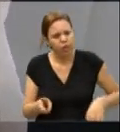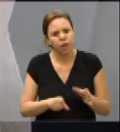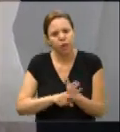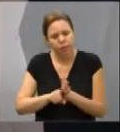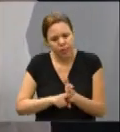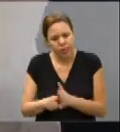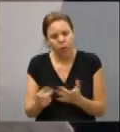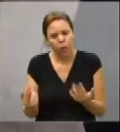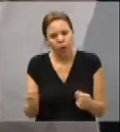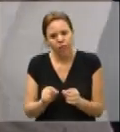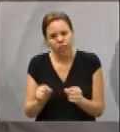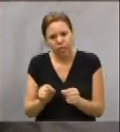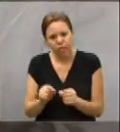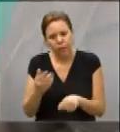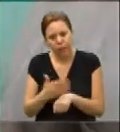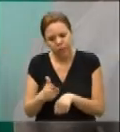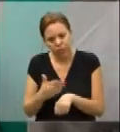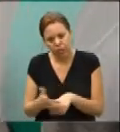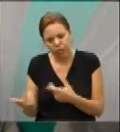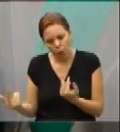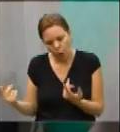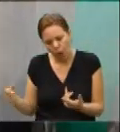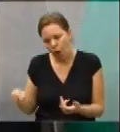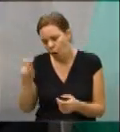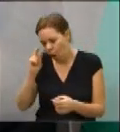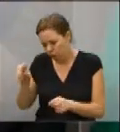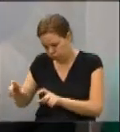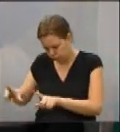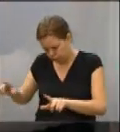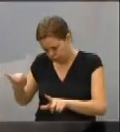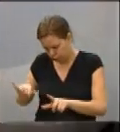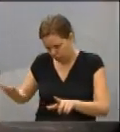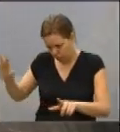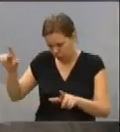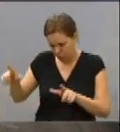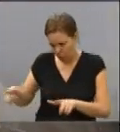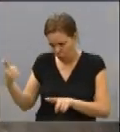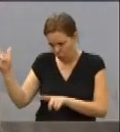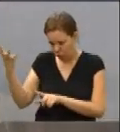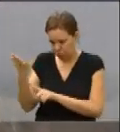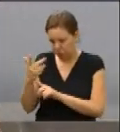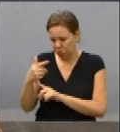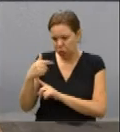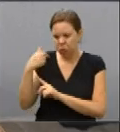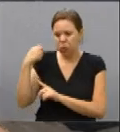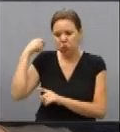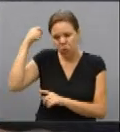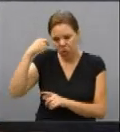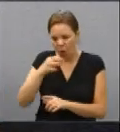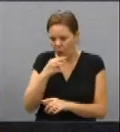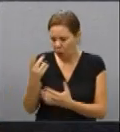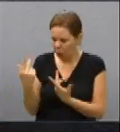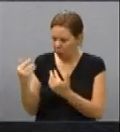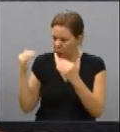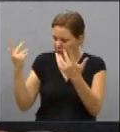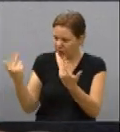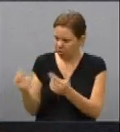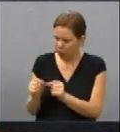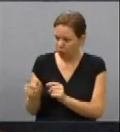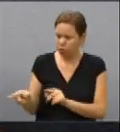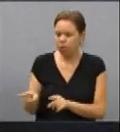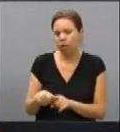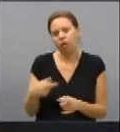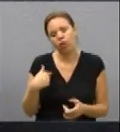foi... a minha parte do estudo sempre foi dessa maneira. Eu olhava o trabalho de outros artistas e falava, nossa, esse cara é o máximo, quero fazer igual. Então eu